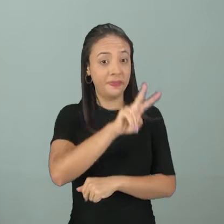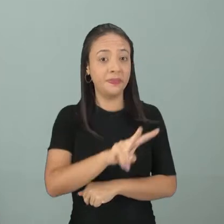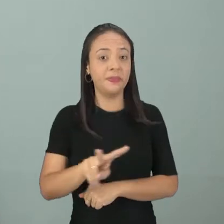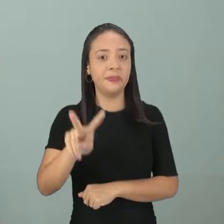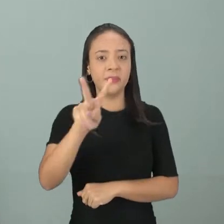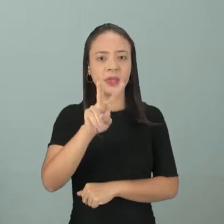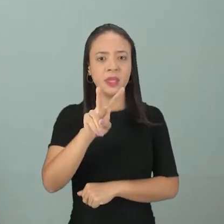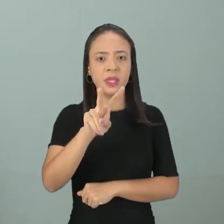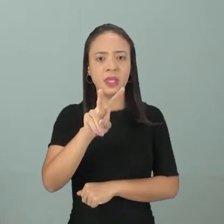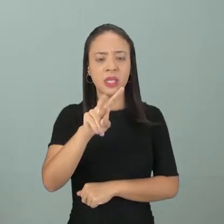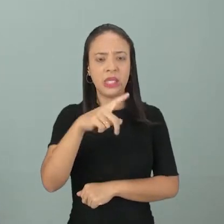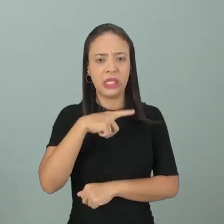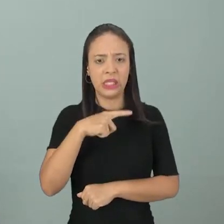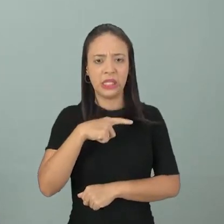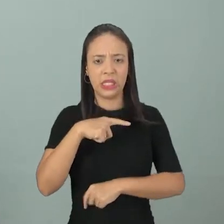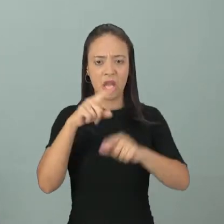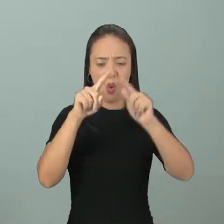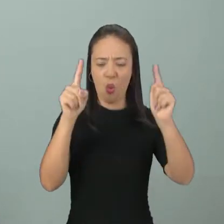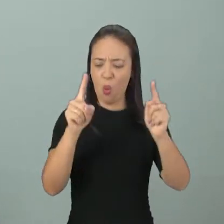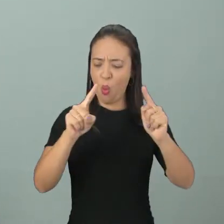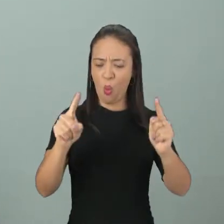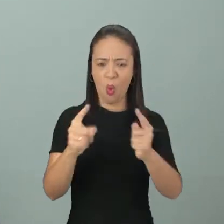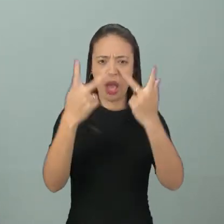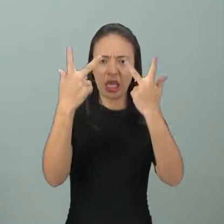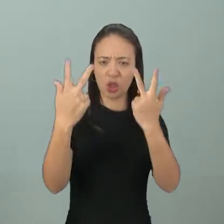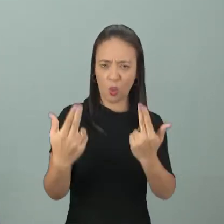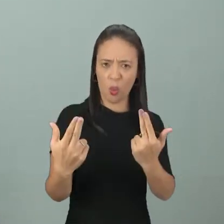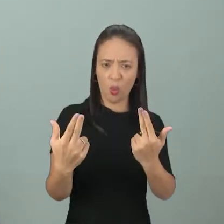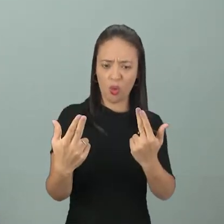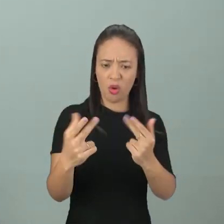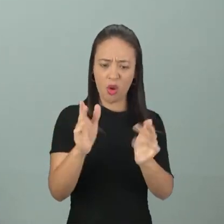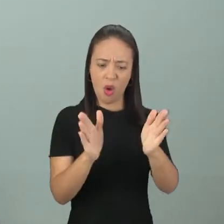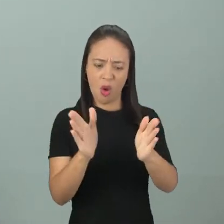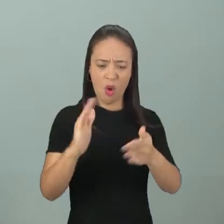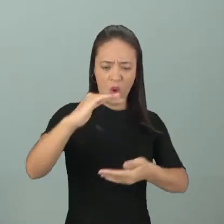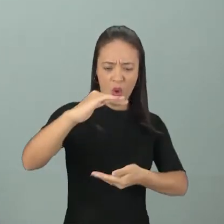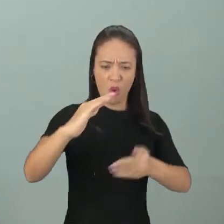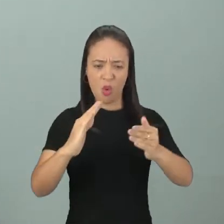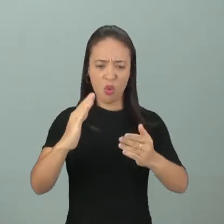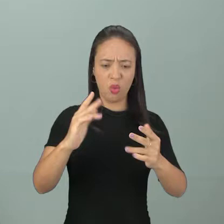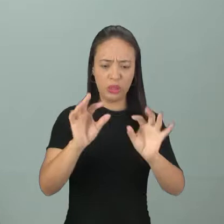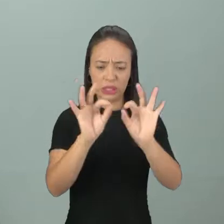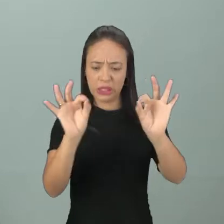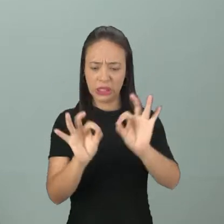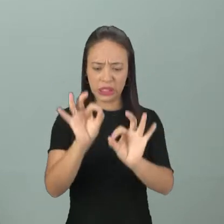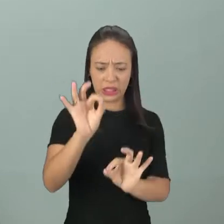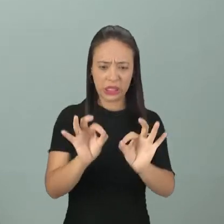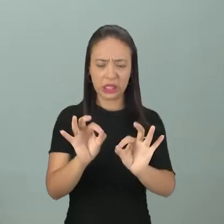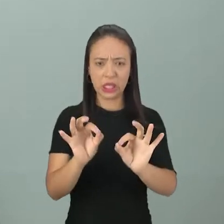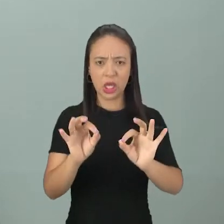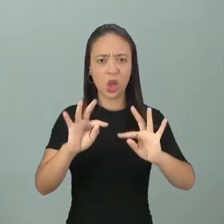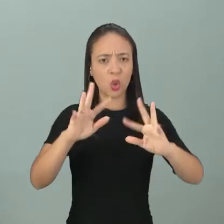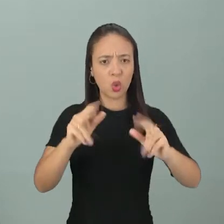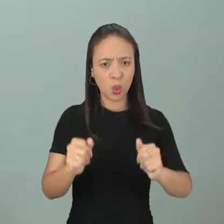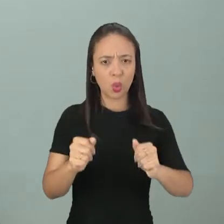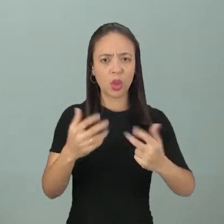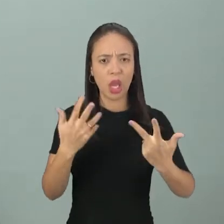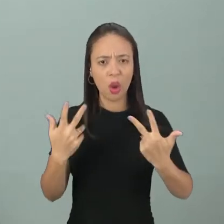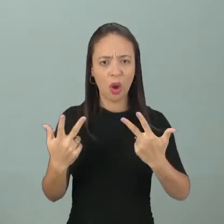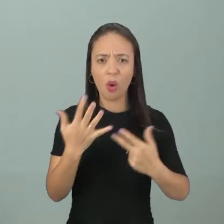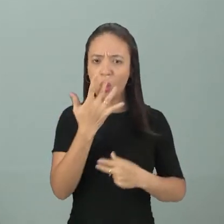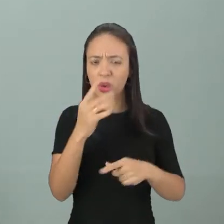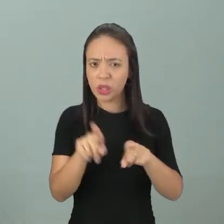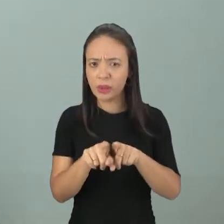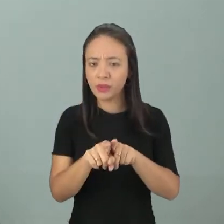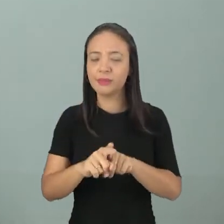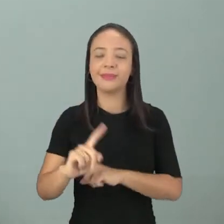perceberam, elas possuem as mesmas formas? Todas são do mesmo jeitinho, do mesmo tamanho, do mesmo formato e cor?